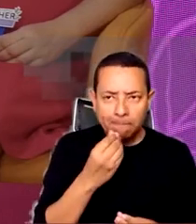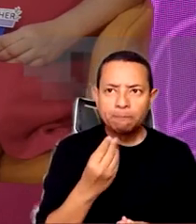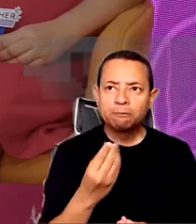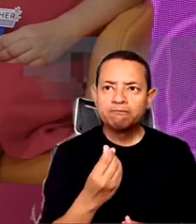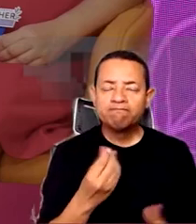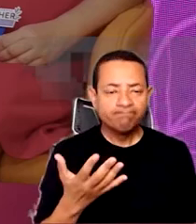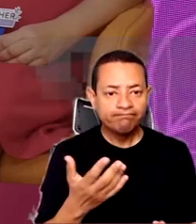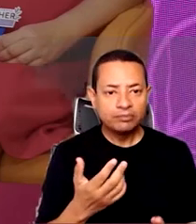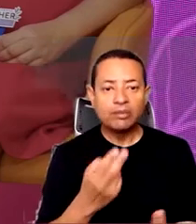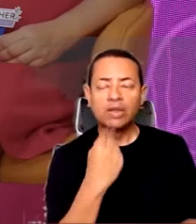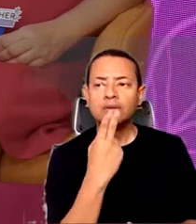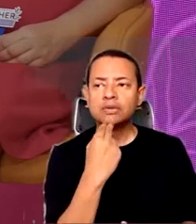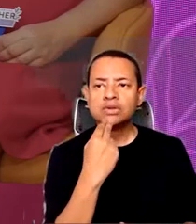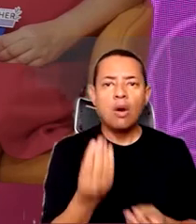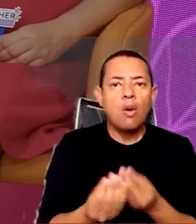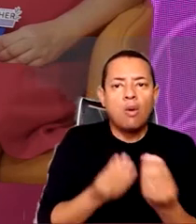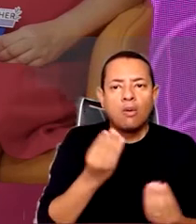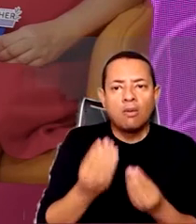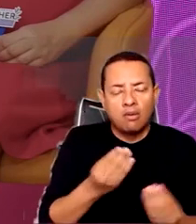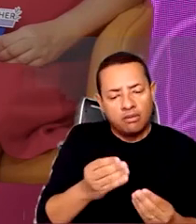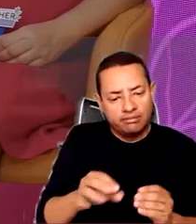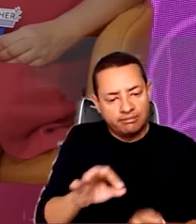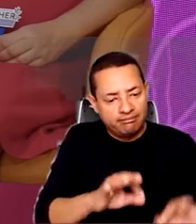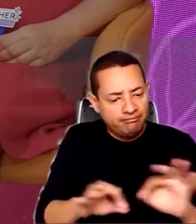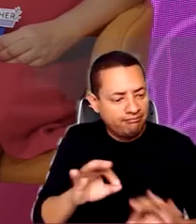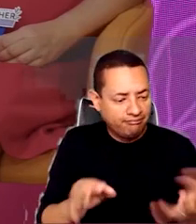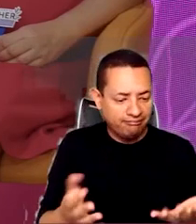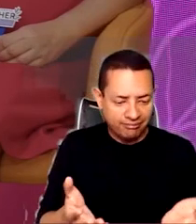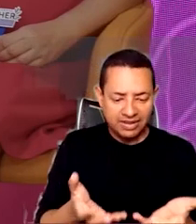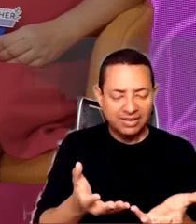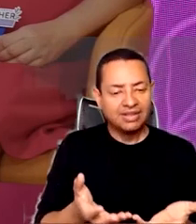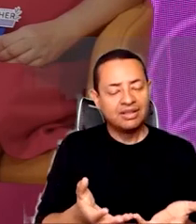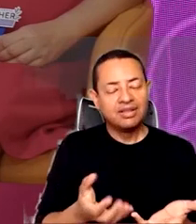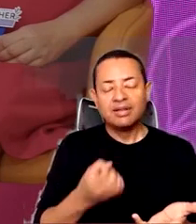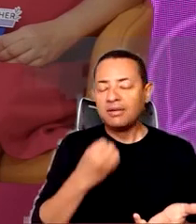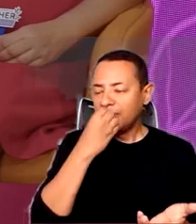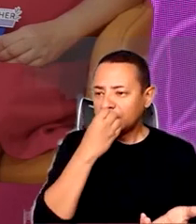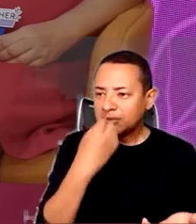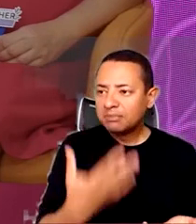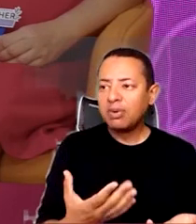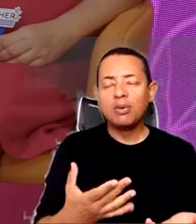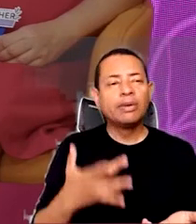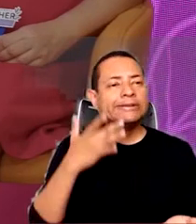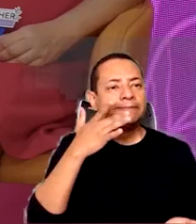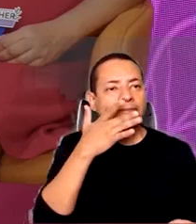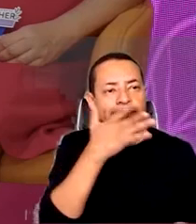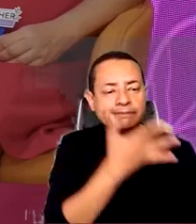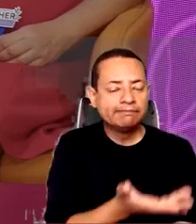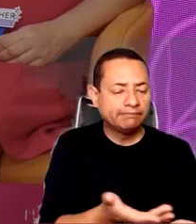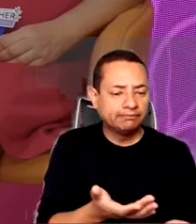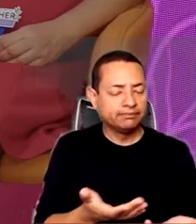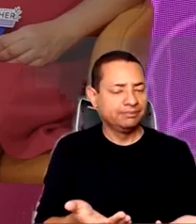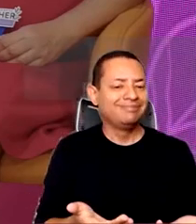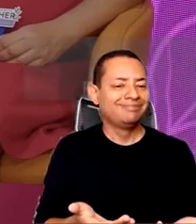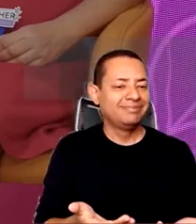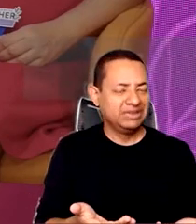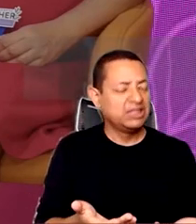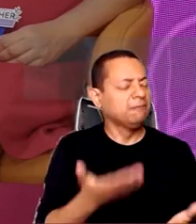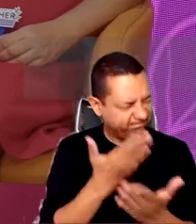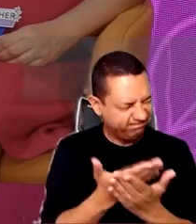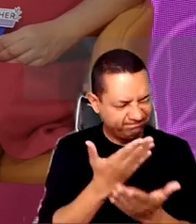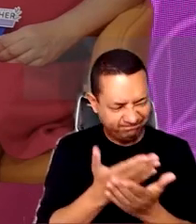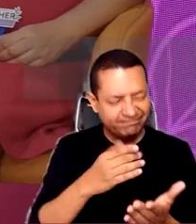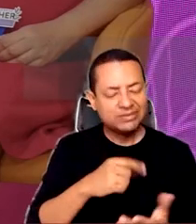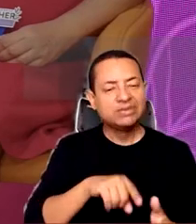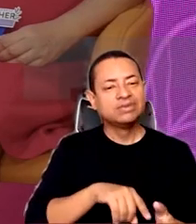e Nutrição né como eu poderia e deixar uma alimentação balanceada e que ela fosse agradável né textura então